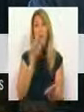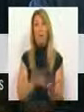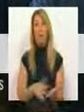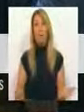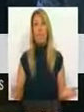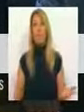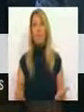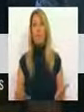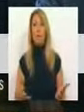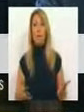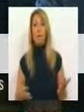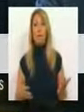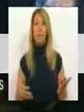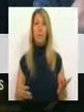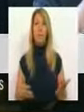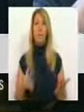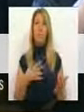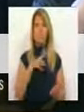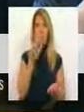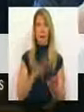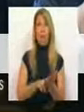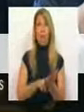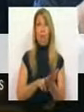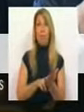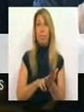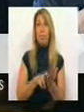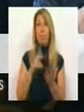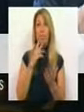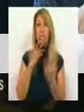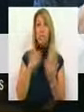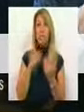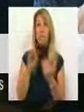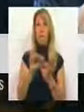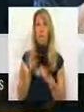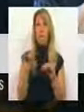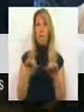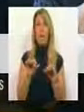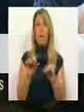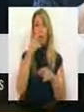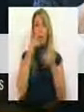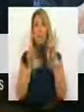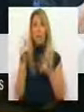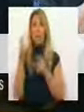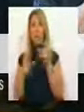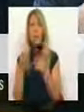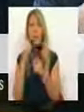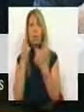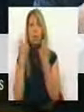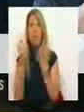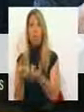ou seja, pretende aprovar ainda mais os territórios de baixa densidade relativamente a